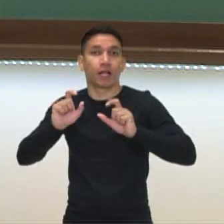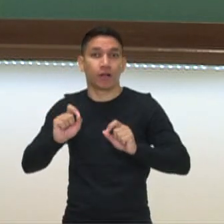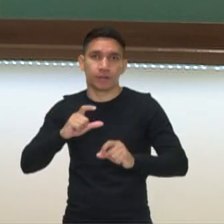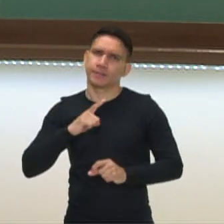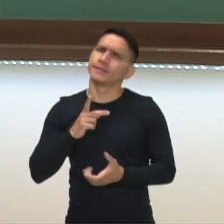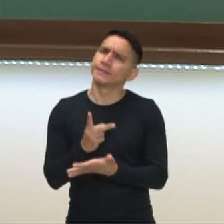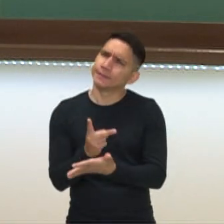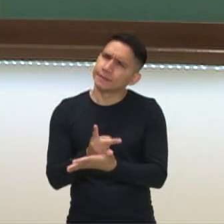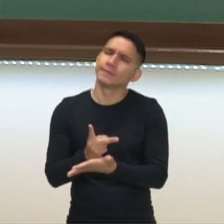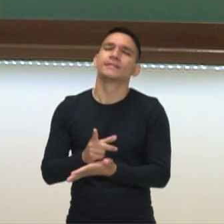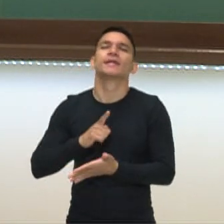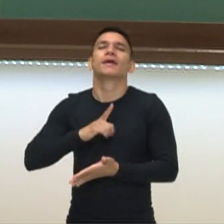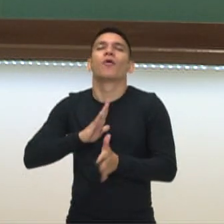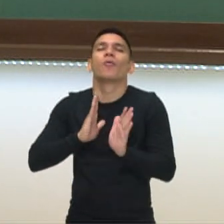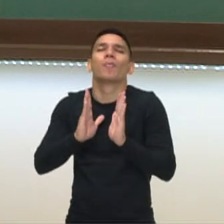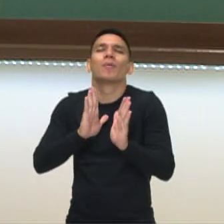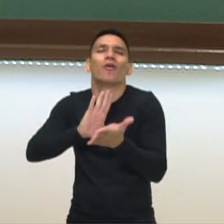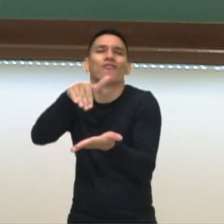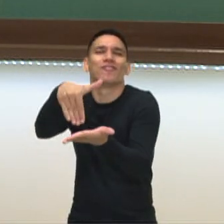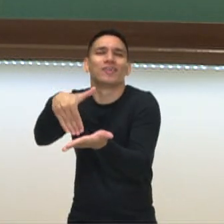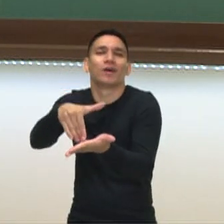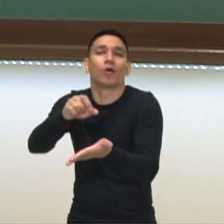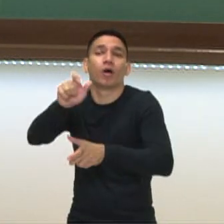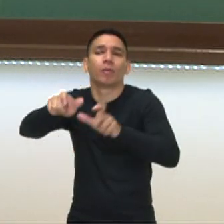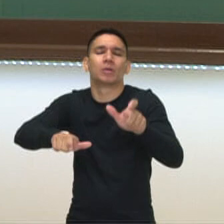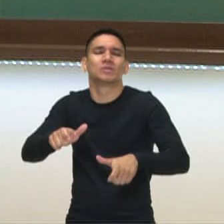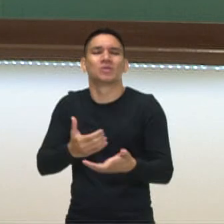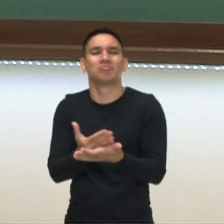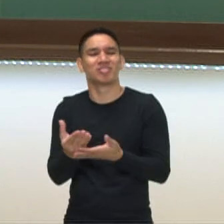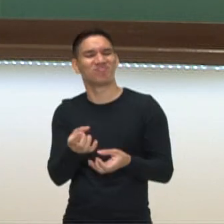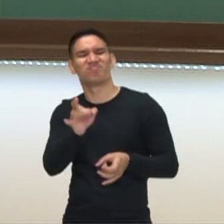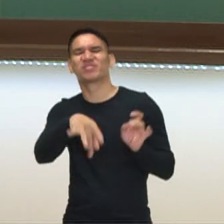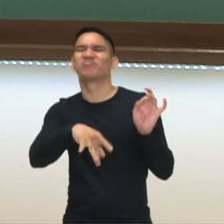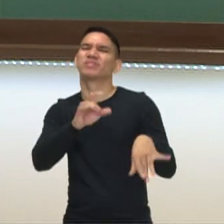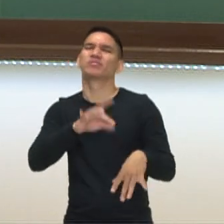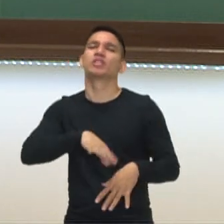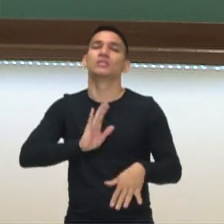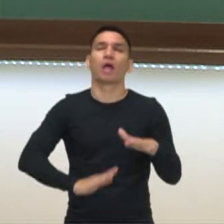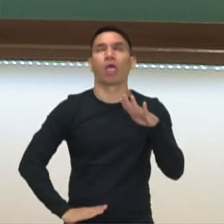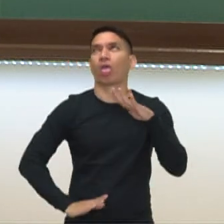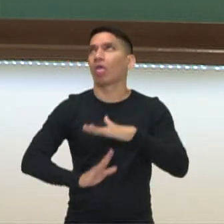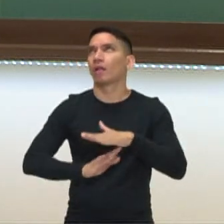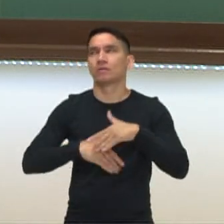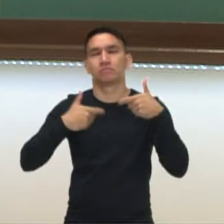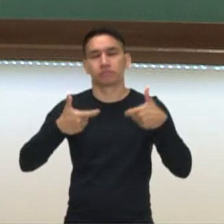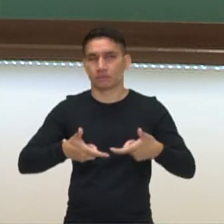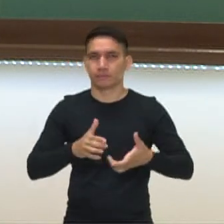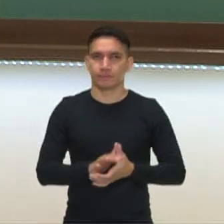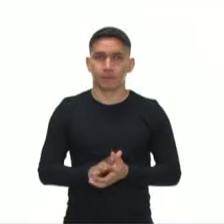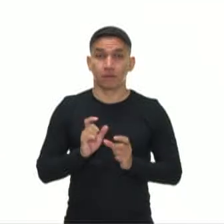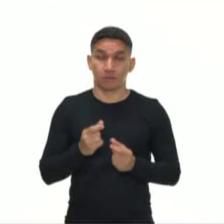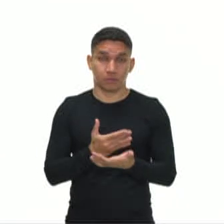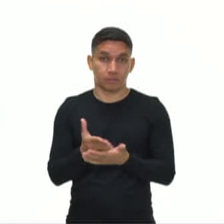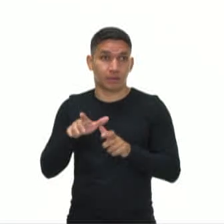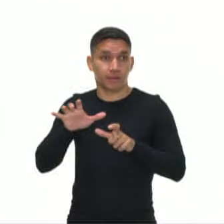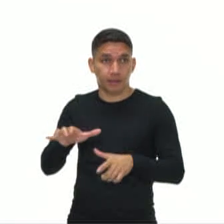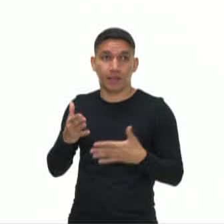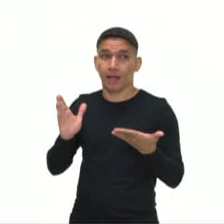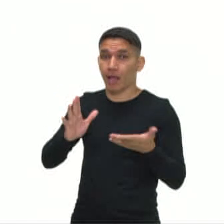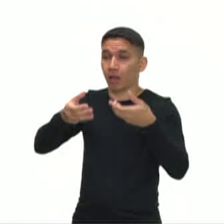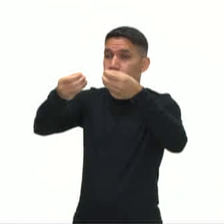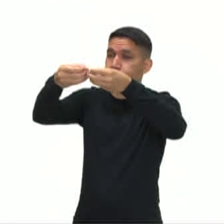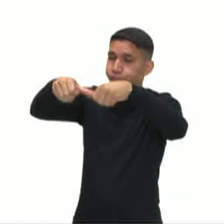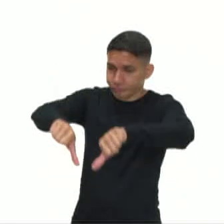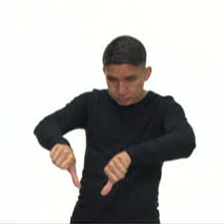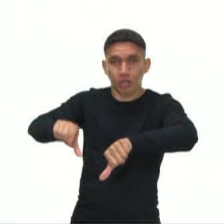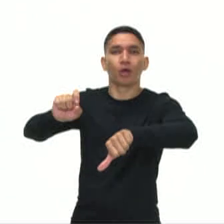aquele período do final, do período que o pessoal começa a não gostar mais, que a gente chama de decadência. E nós tivemos a decadência dentro do teatro romano.